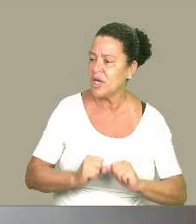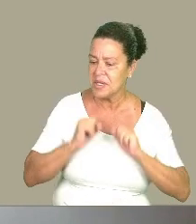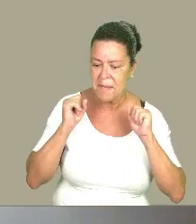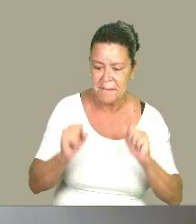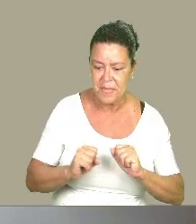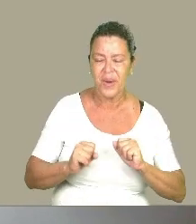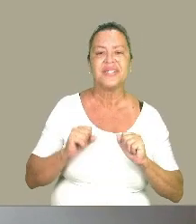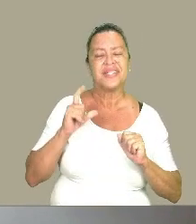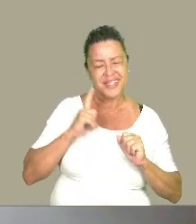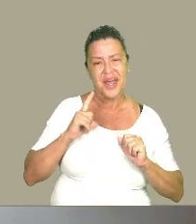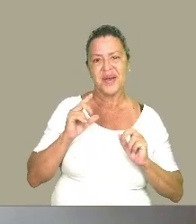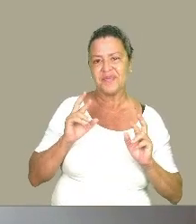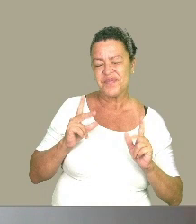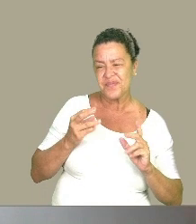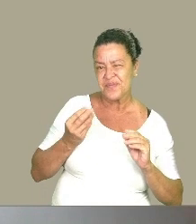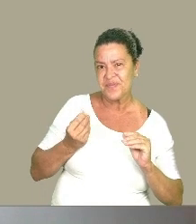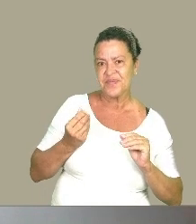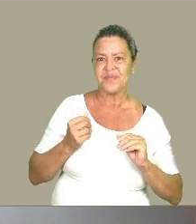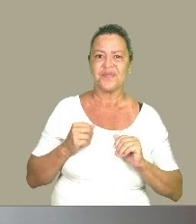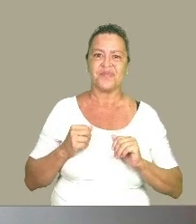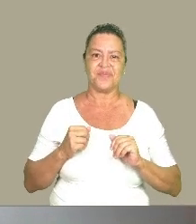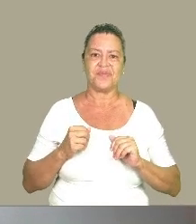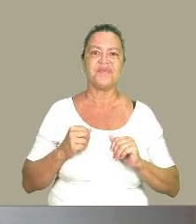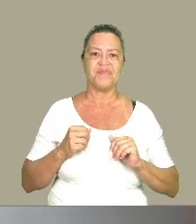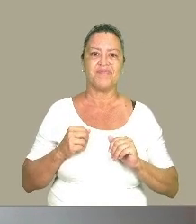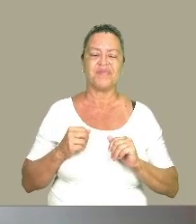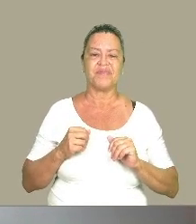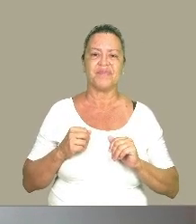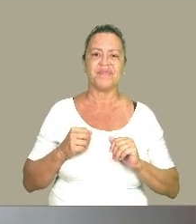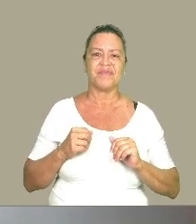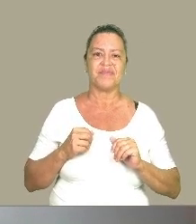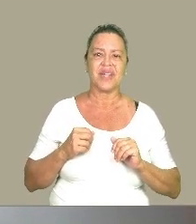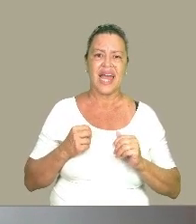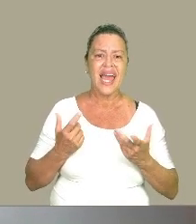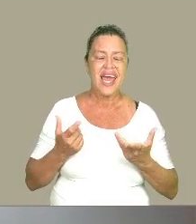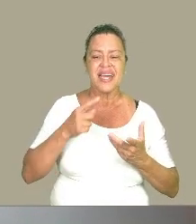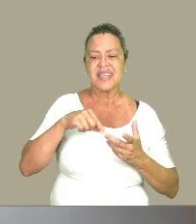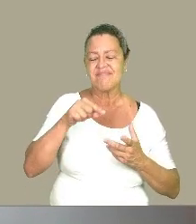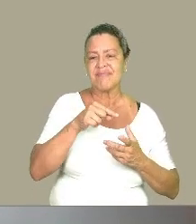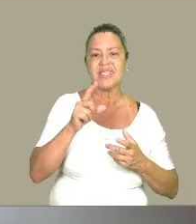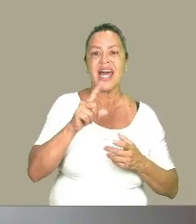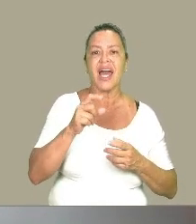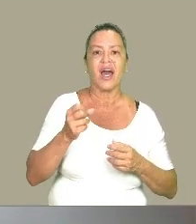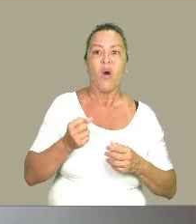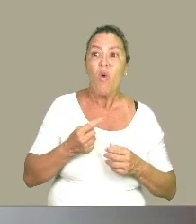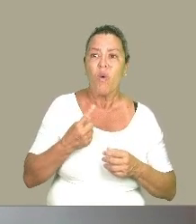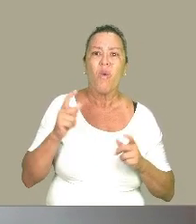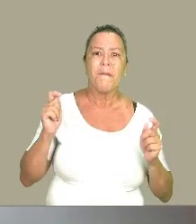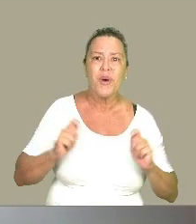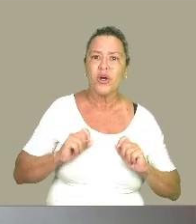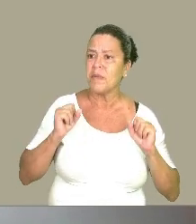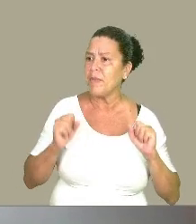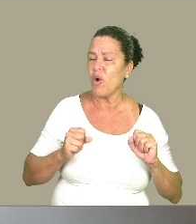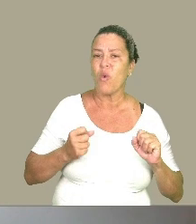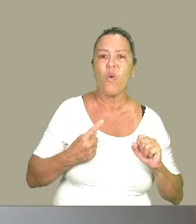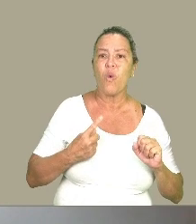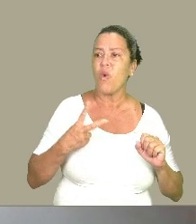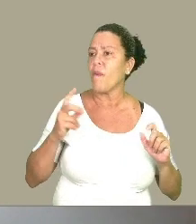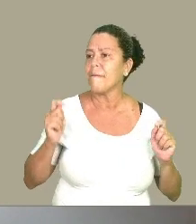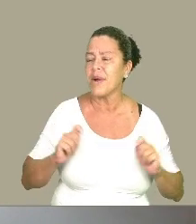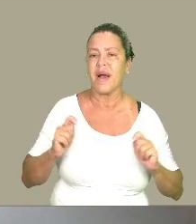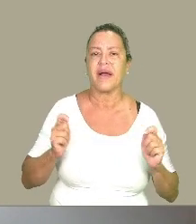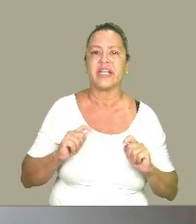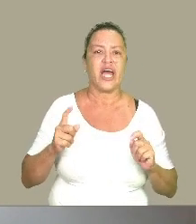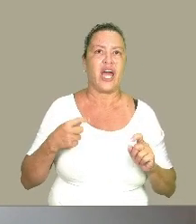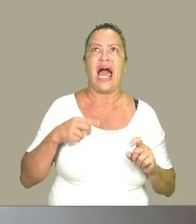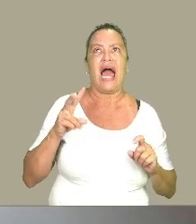toda a diferença. Esse quanto puderes não é um quanto puderes, eu